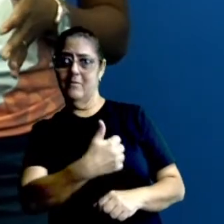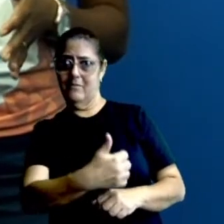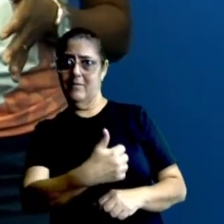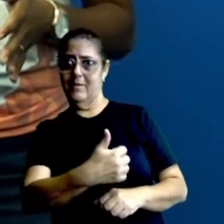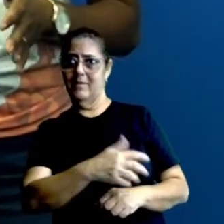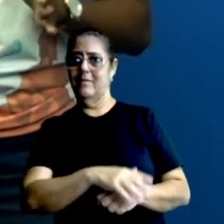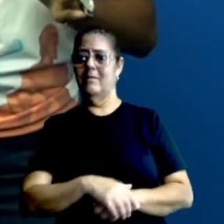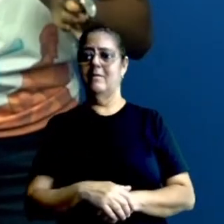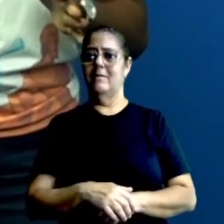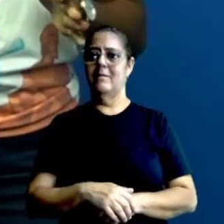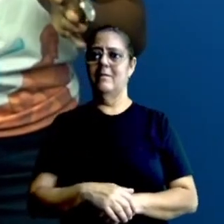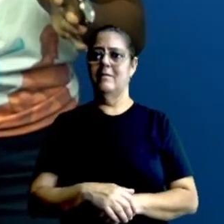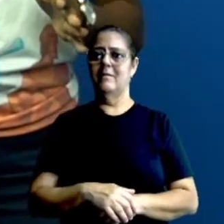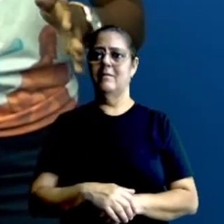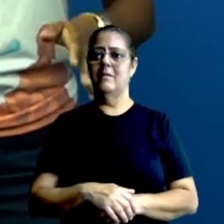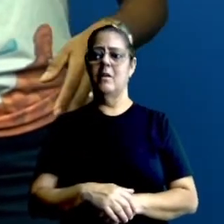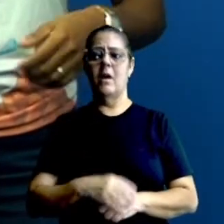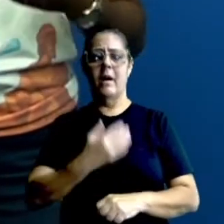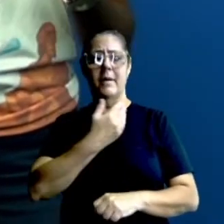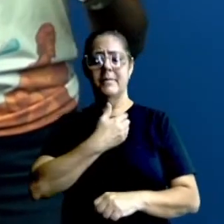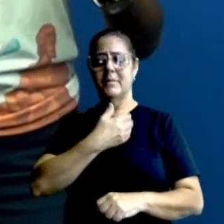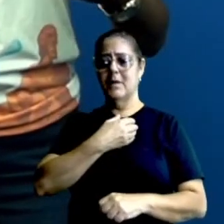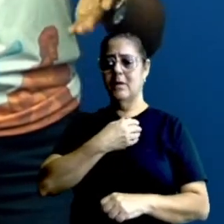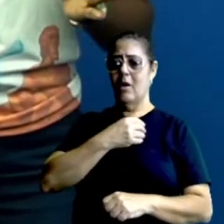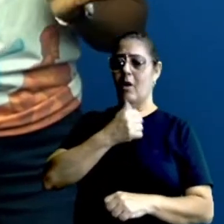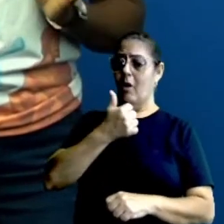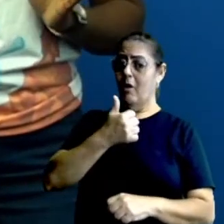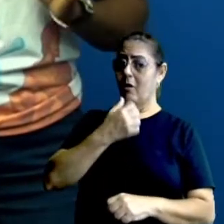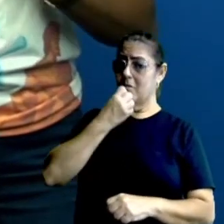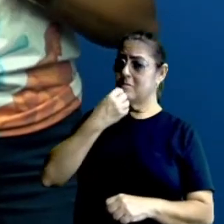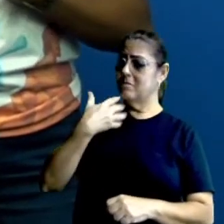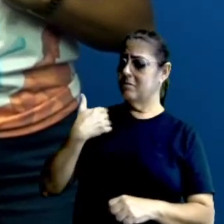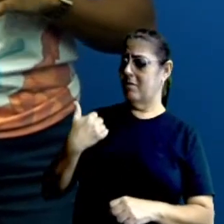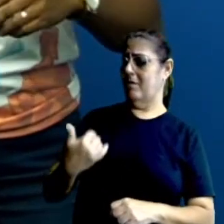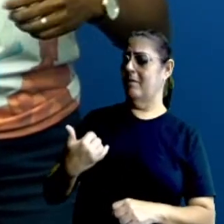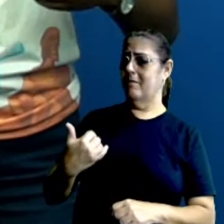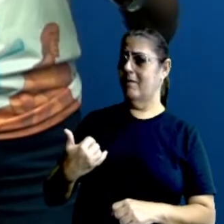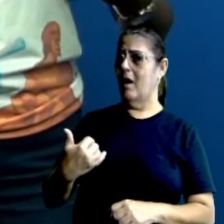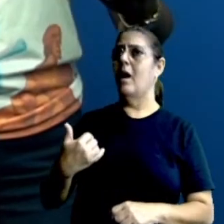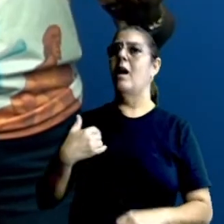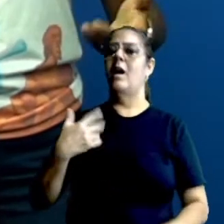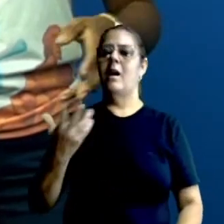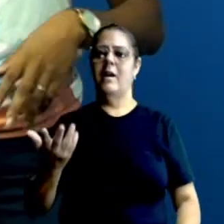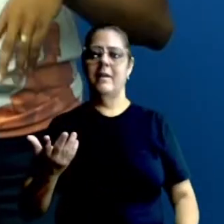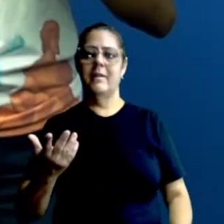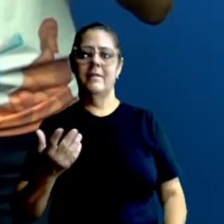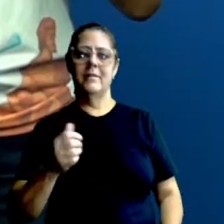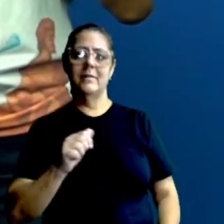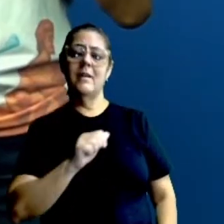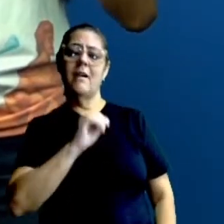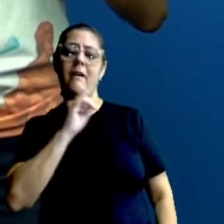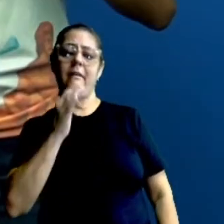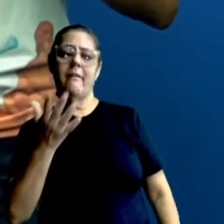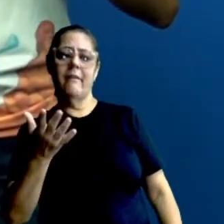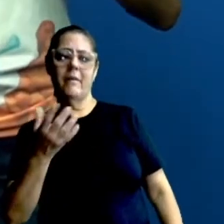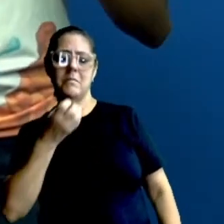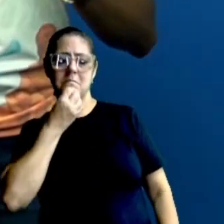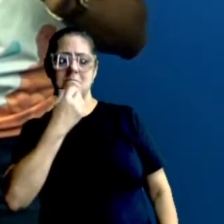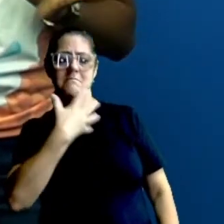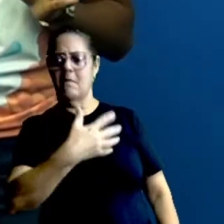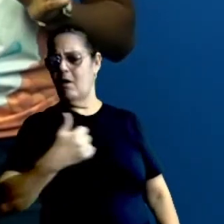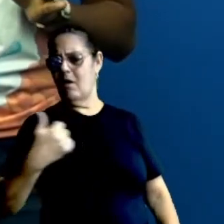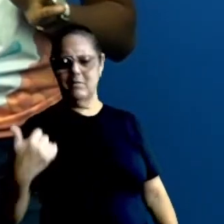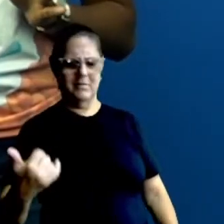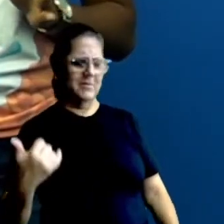informalidade você pode chegar para o seu colega e seu usar E aí já compreende quer ir aí ele vai responder de boa